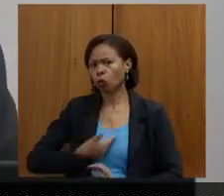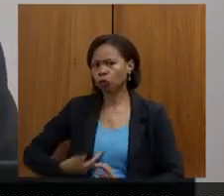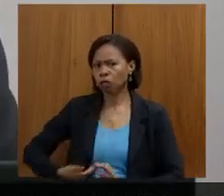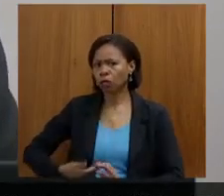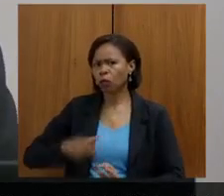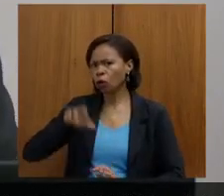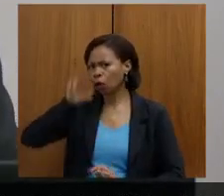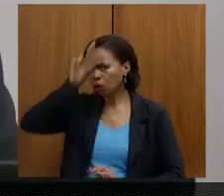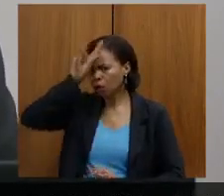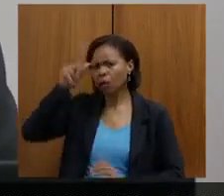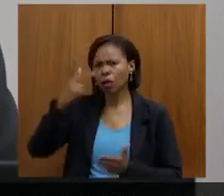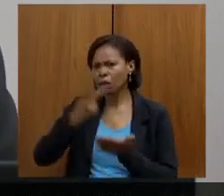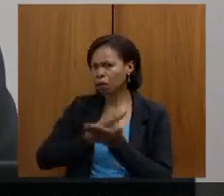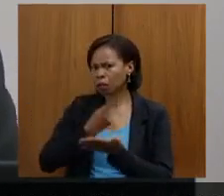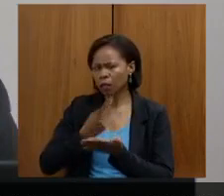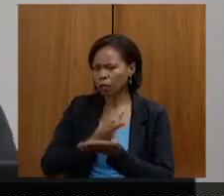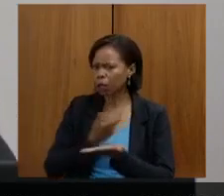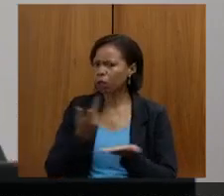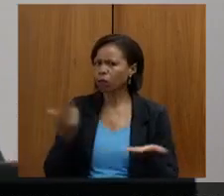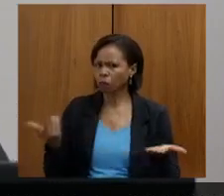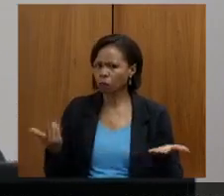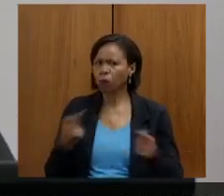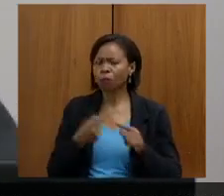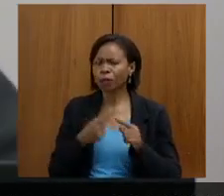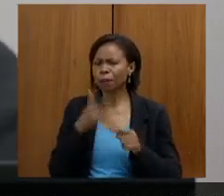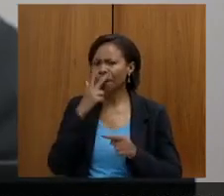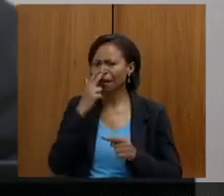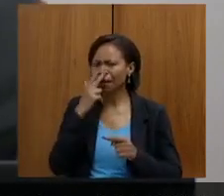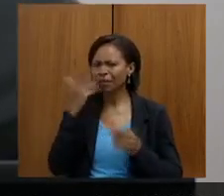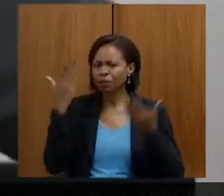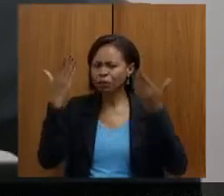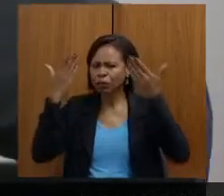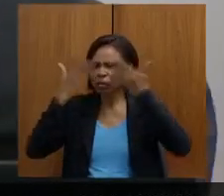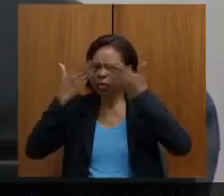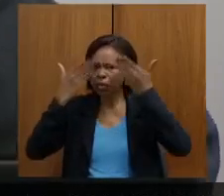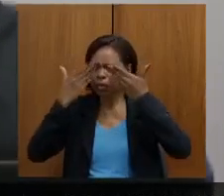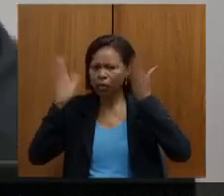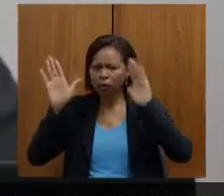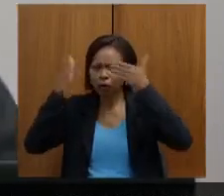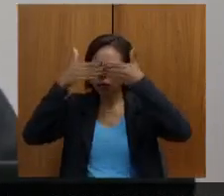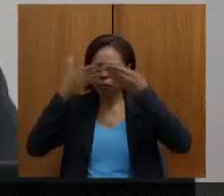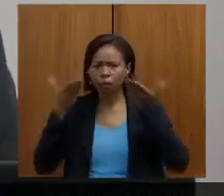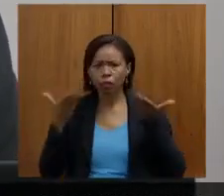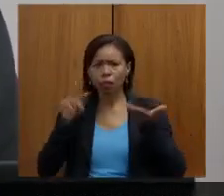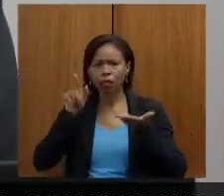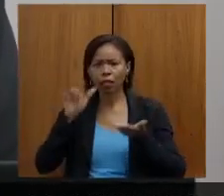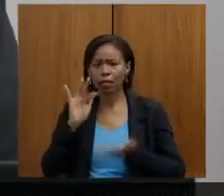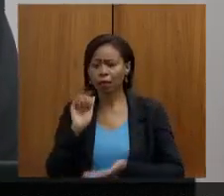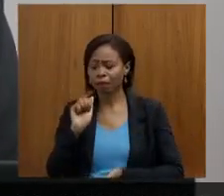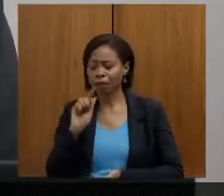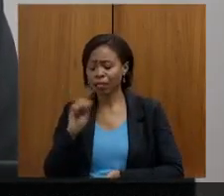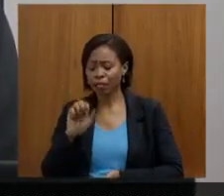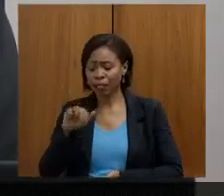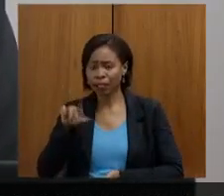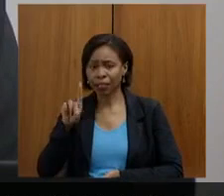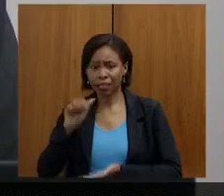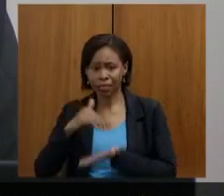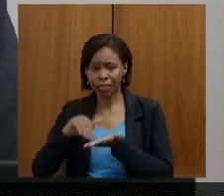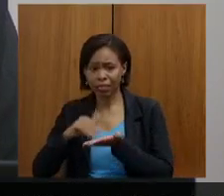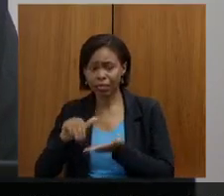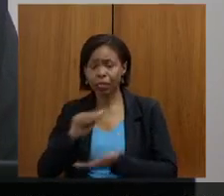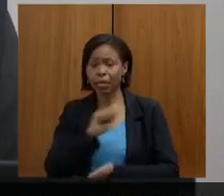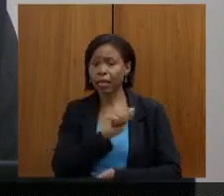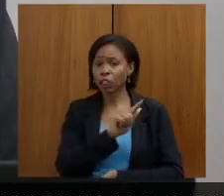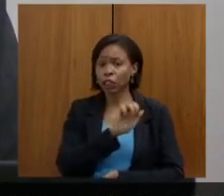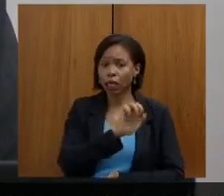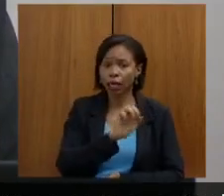que parece que pairou Deputado de um leite uma cegueira completa na Fazenda a plague na já é